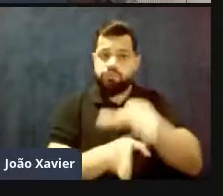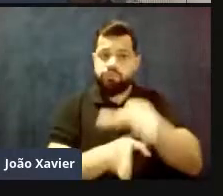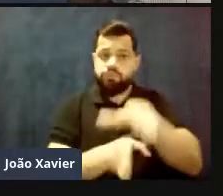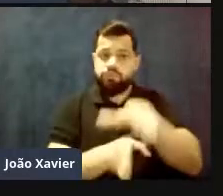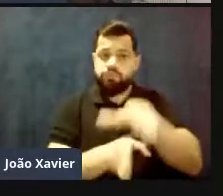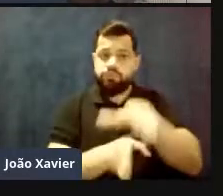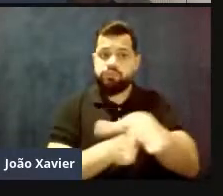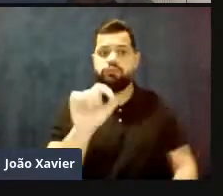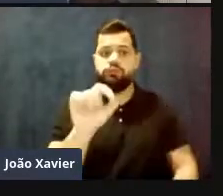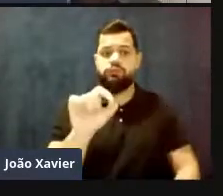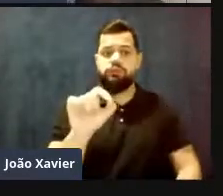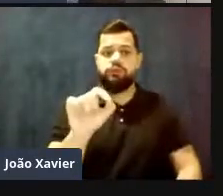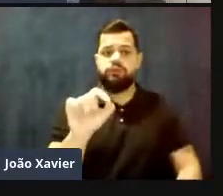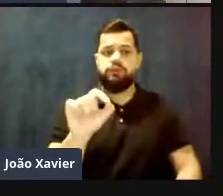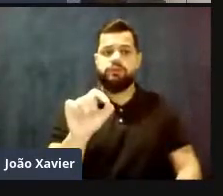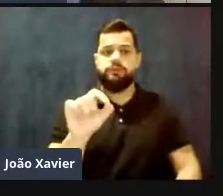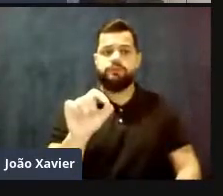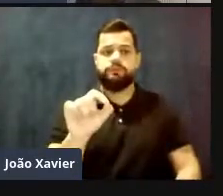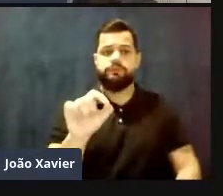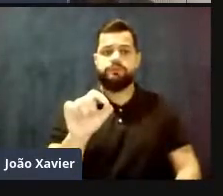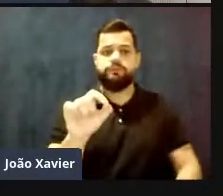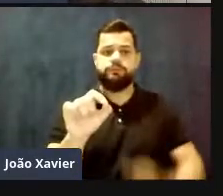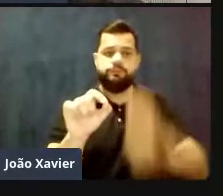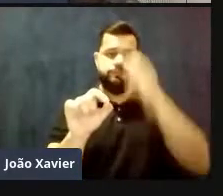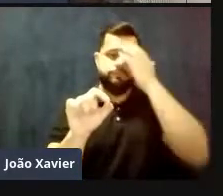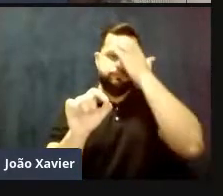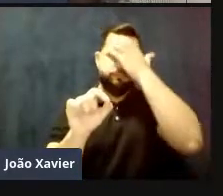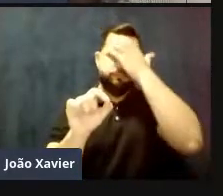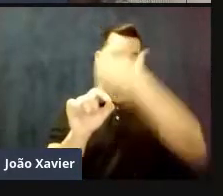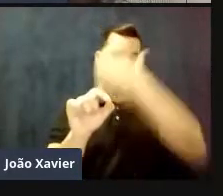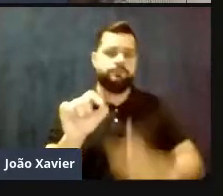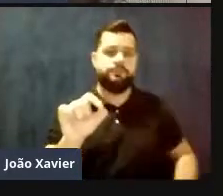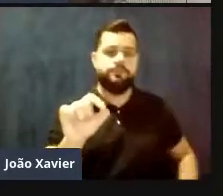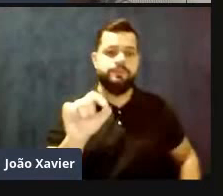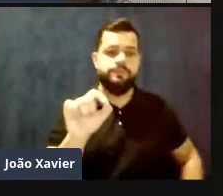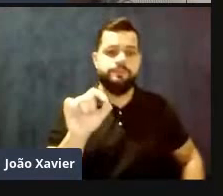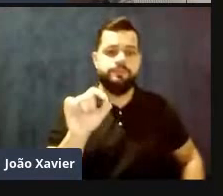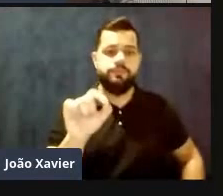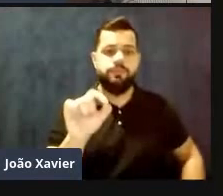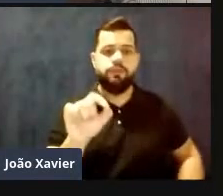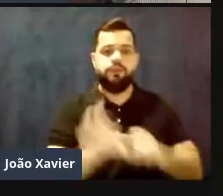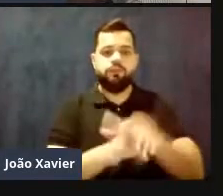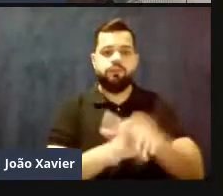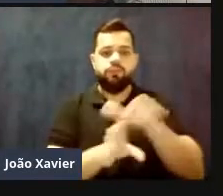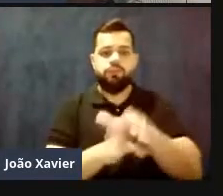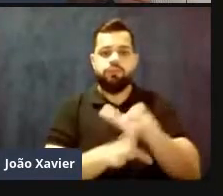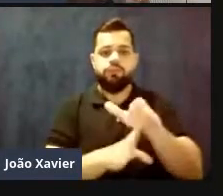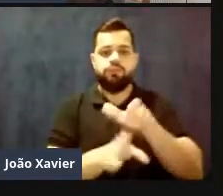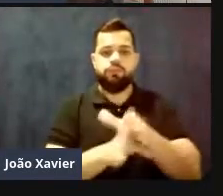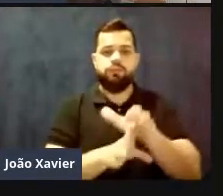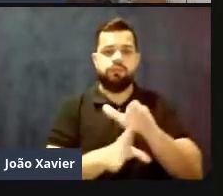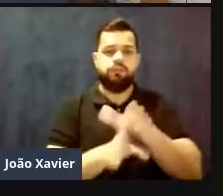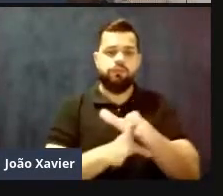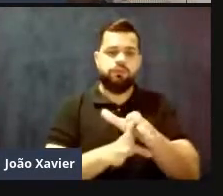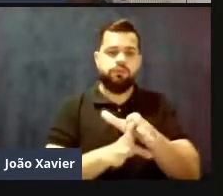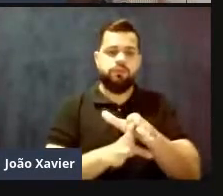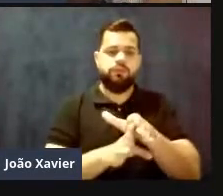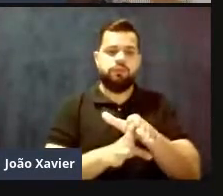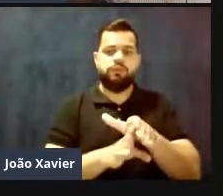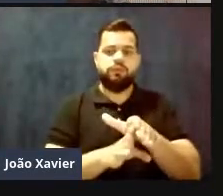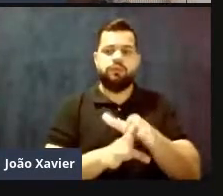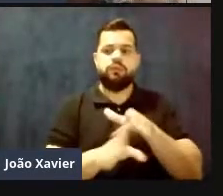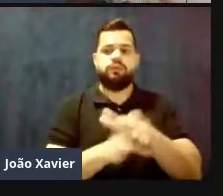de 2020, é um documento com 77 páginas, ele está disponível gratuitamente para a comunidade, e ele preconizava quais eram os